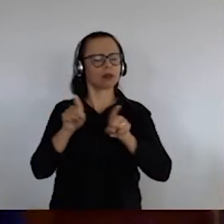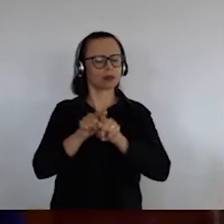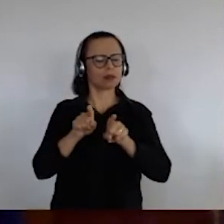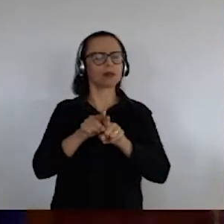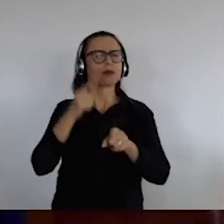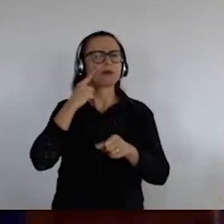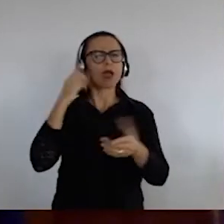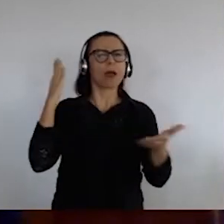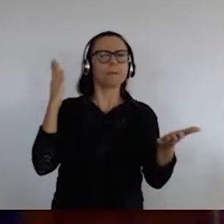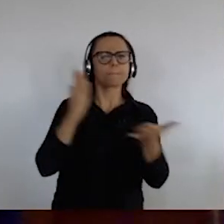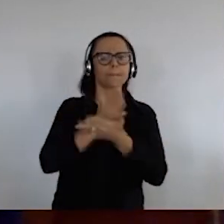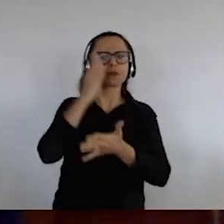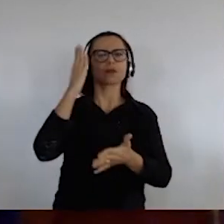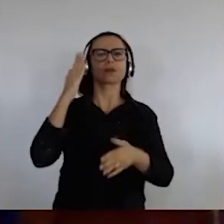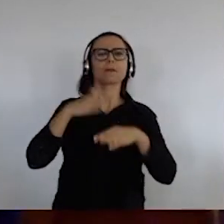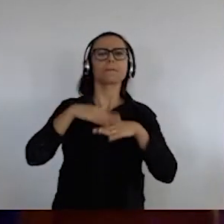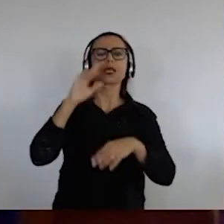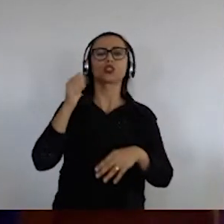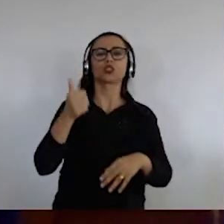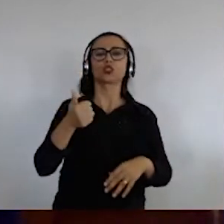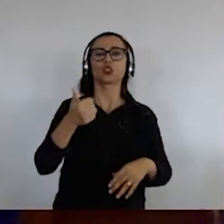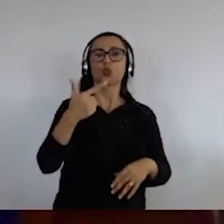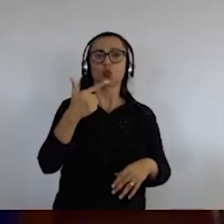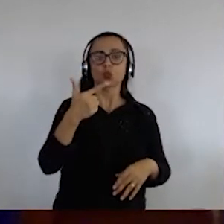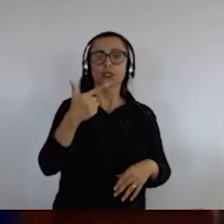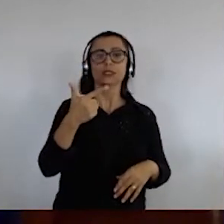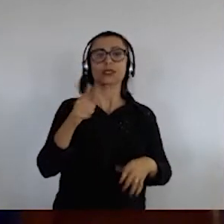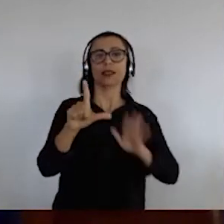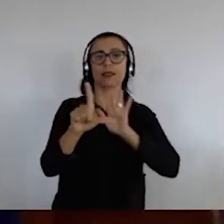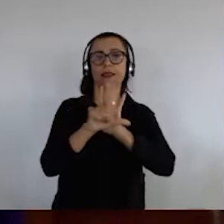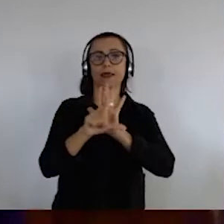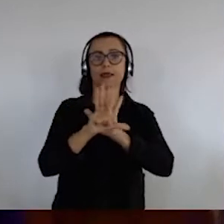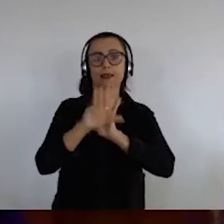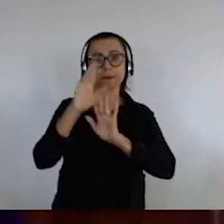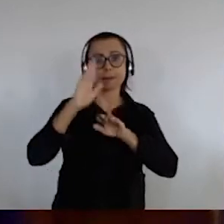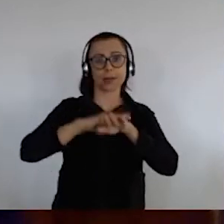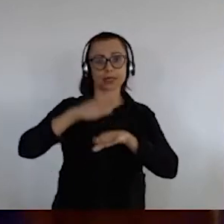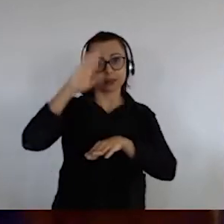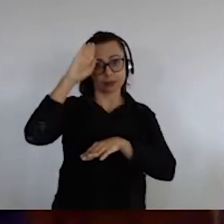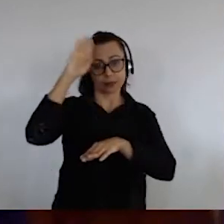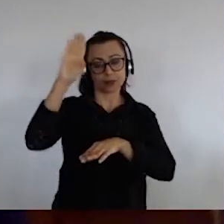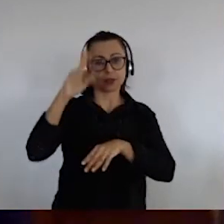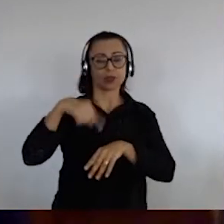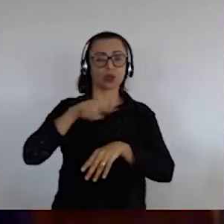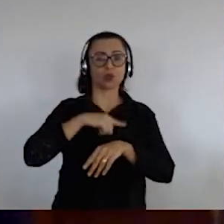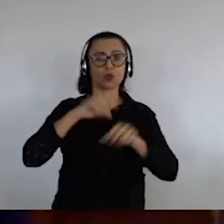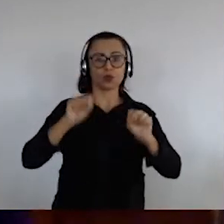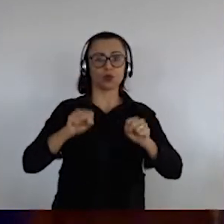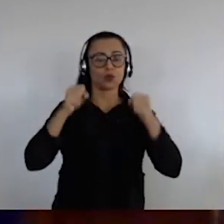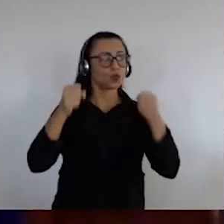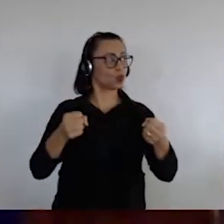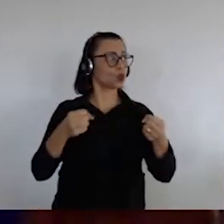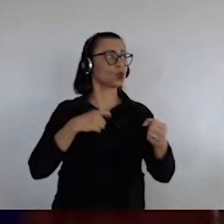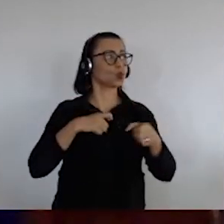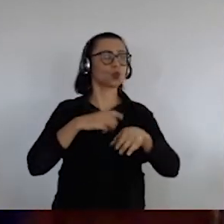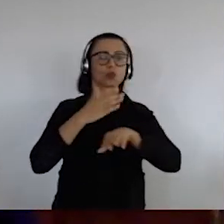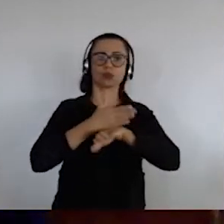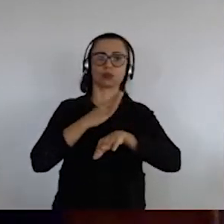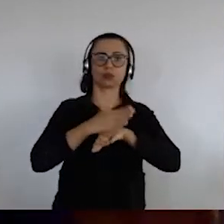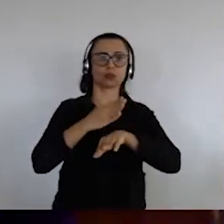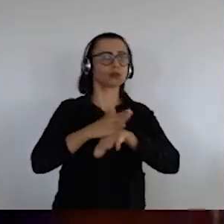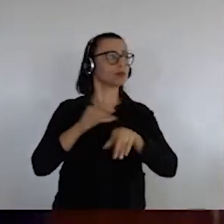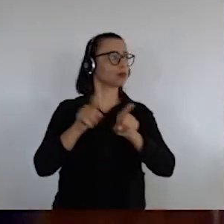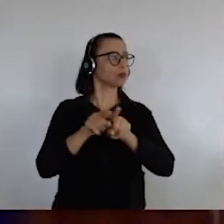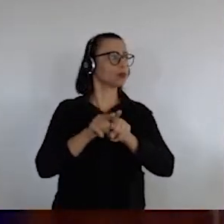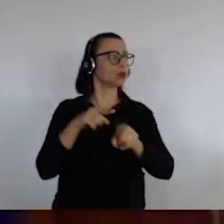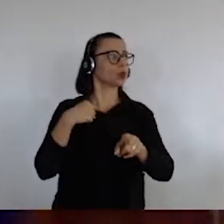aprovação, naquele período, de mais 12 leis fundamentais para o fortalecimento do exercício